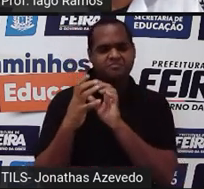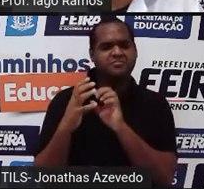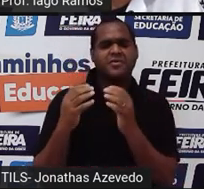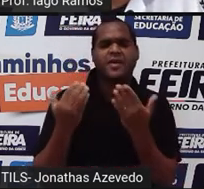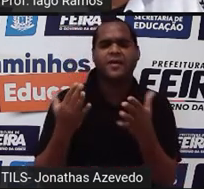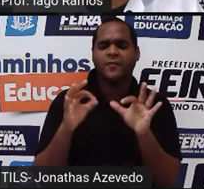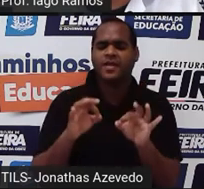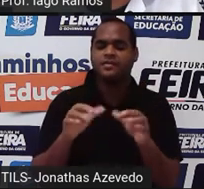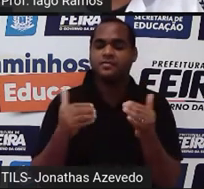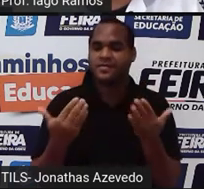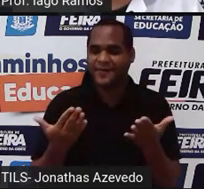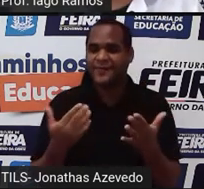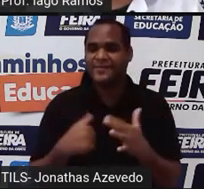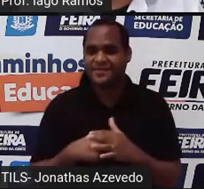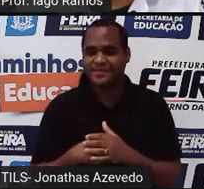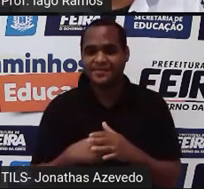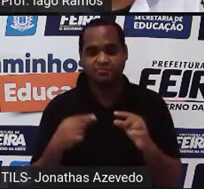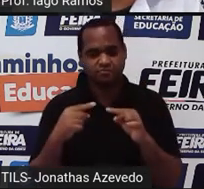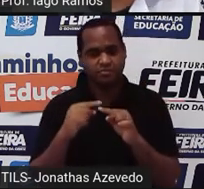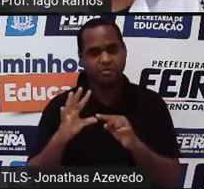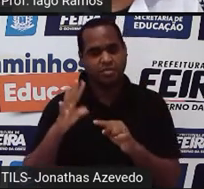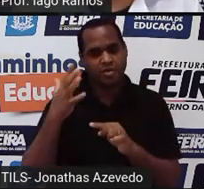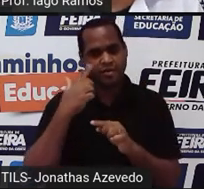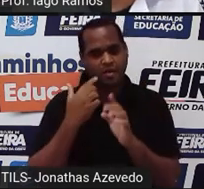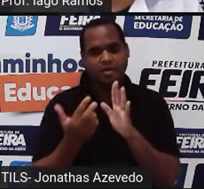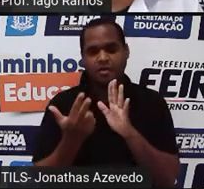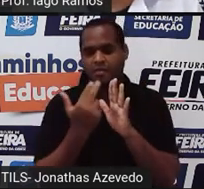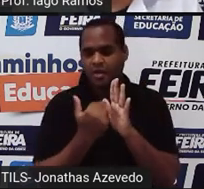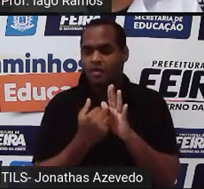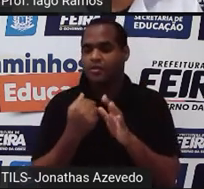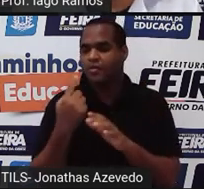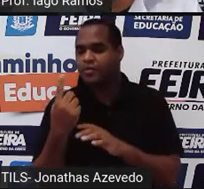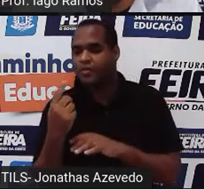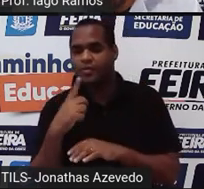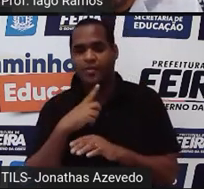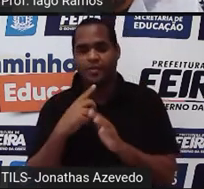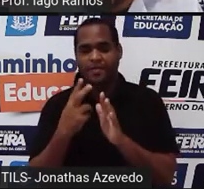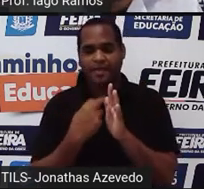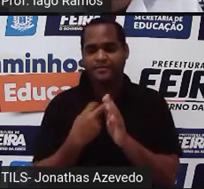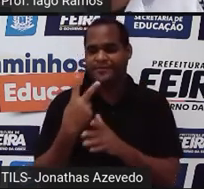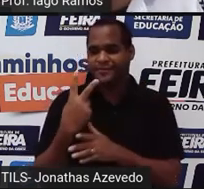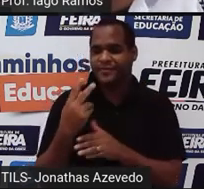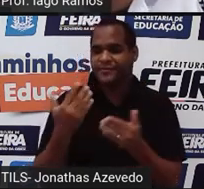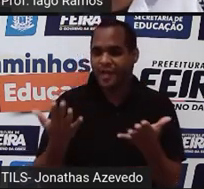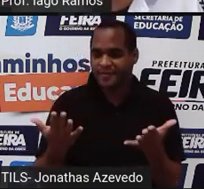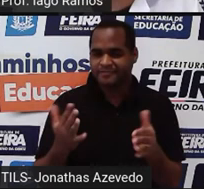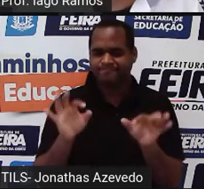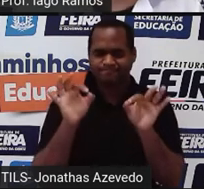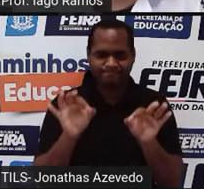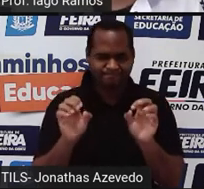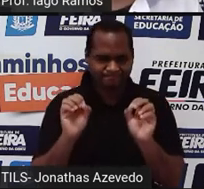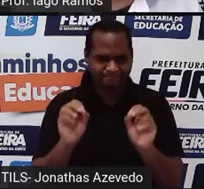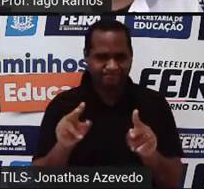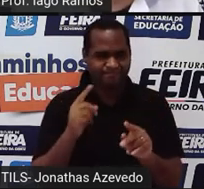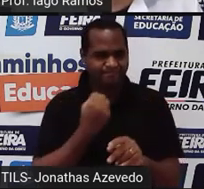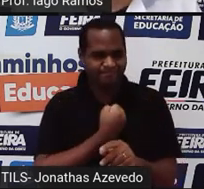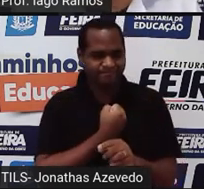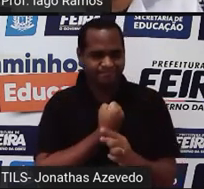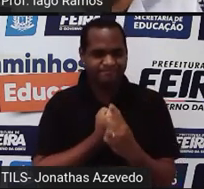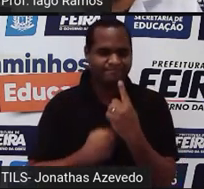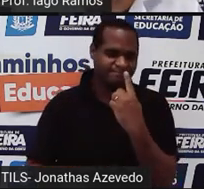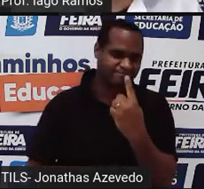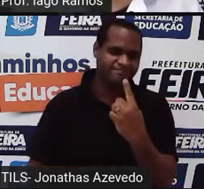correta, né? É a reflexão que está acontecendo na imagem 1 ou na imagem 2? Com certeza é o que está na